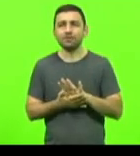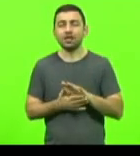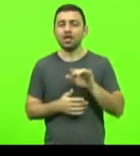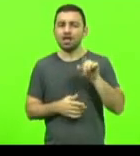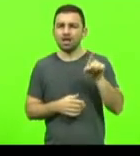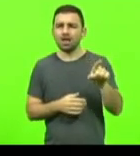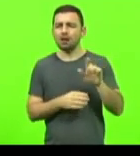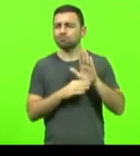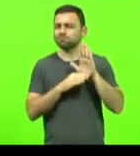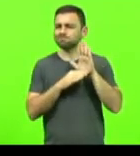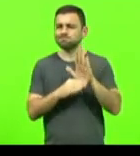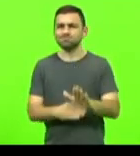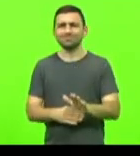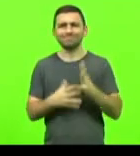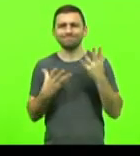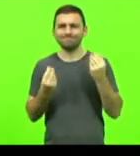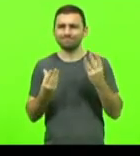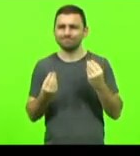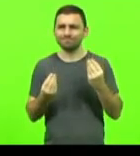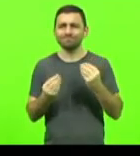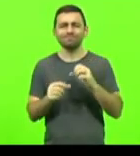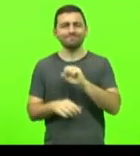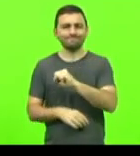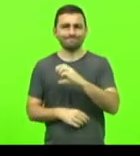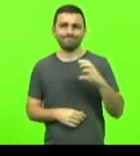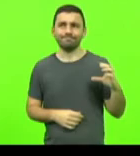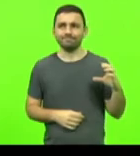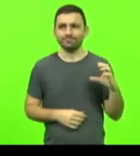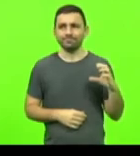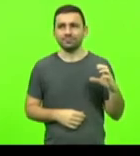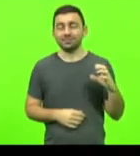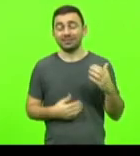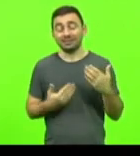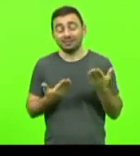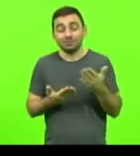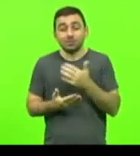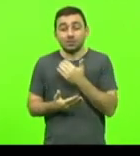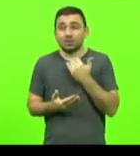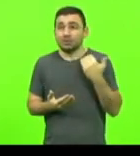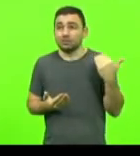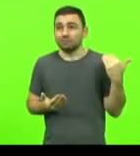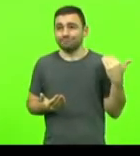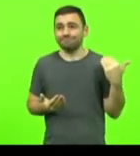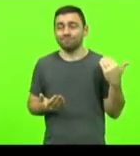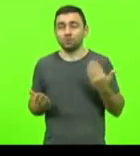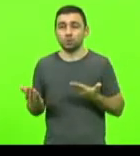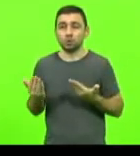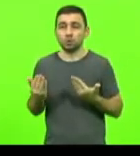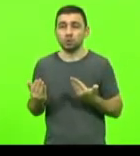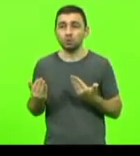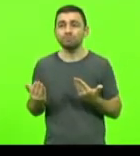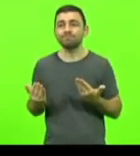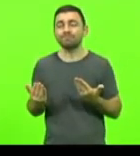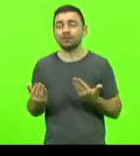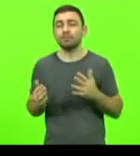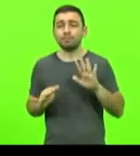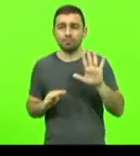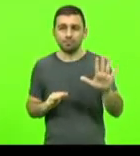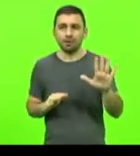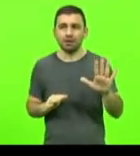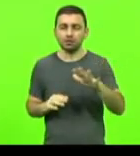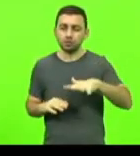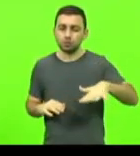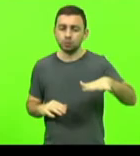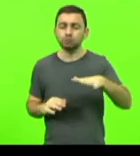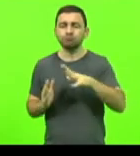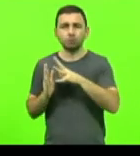contribuição por Santa Catarina. É verdade que foi... nos deixou precocemente, mas deixou um grande legado, deixou um bom exemplo para todos